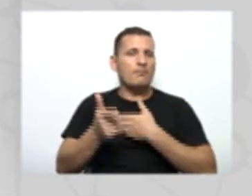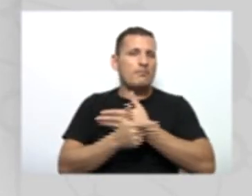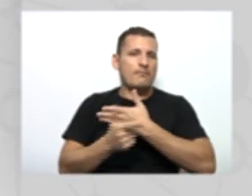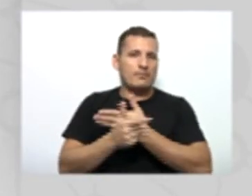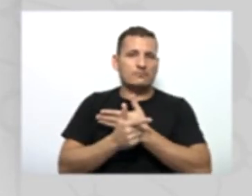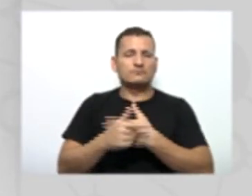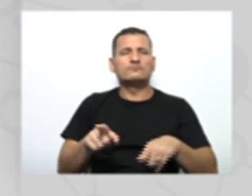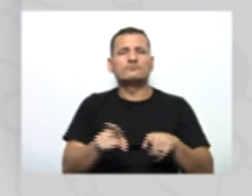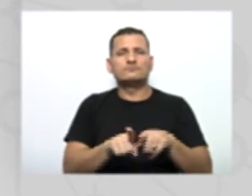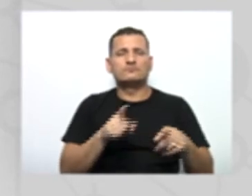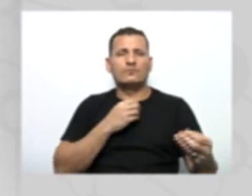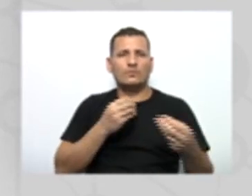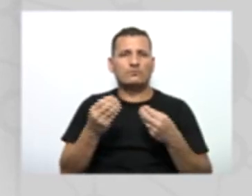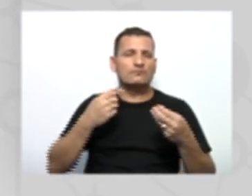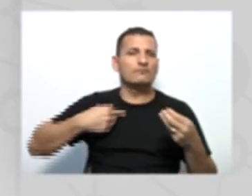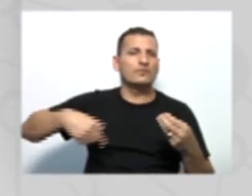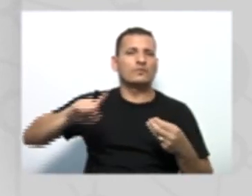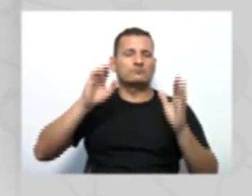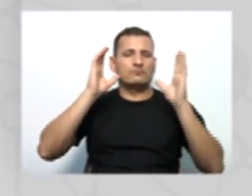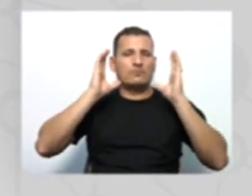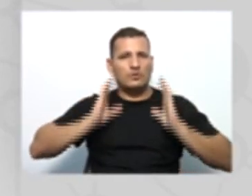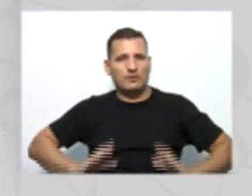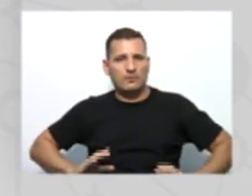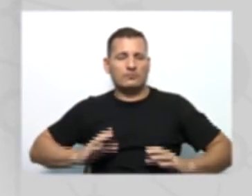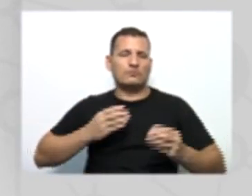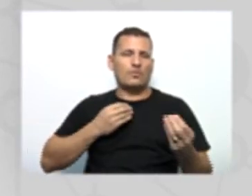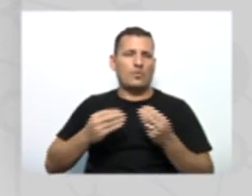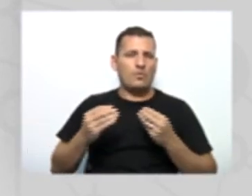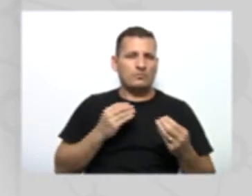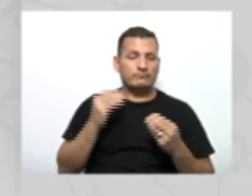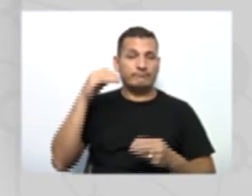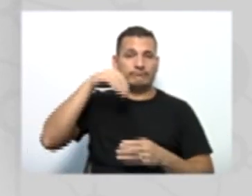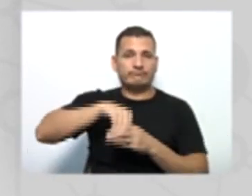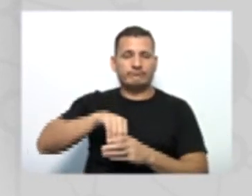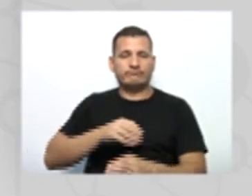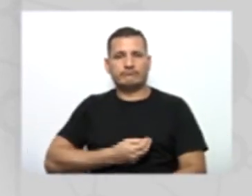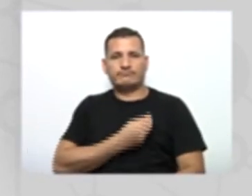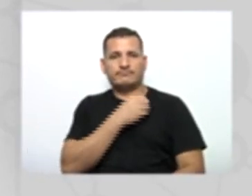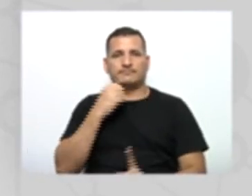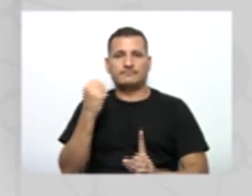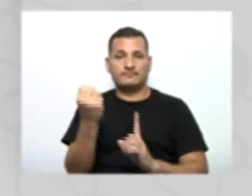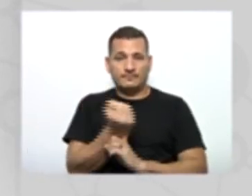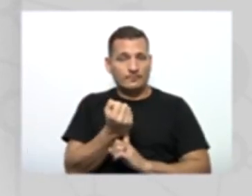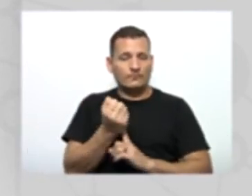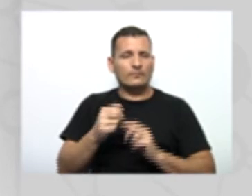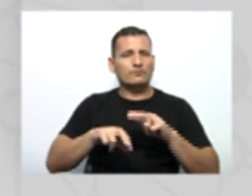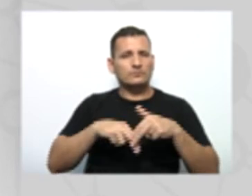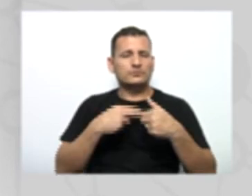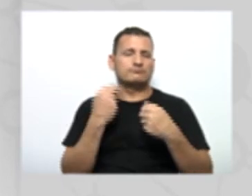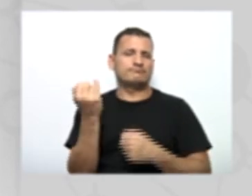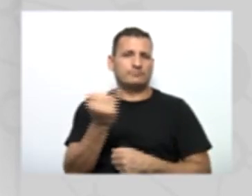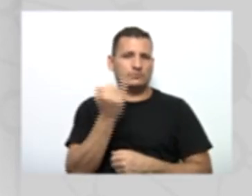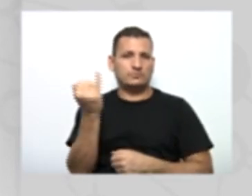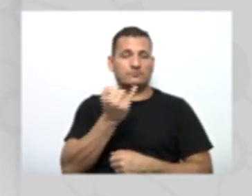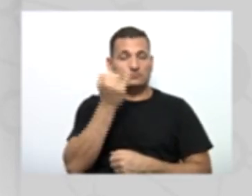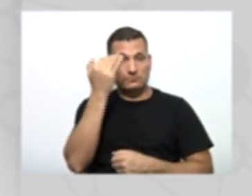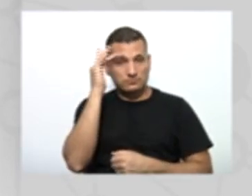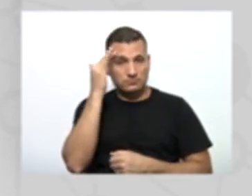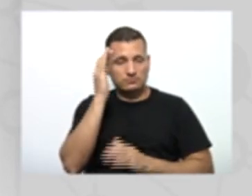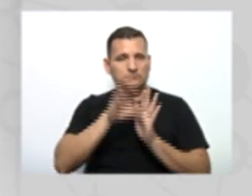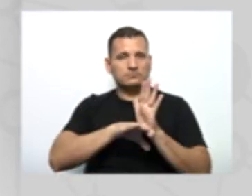à lei, à Constituição, ao Código Penal, ao Código Civil. Então, existem vários mecanismos jurídicos